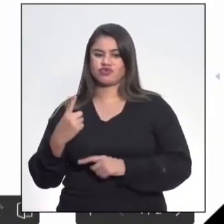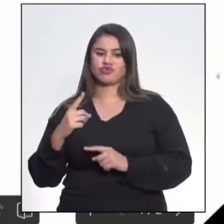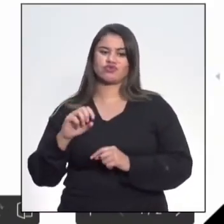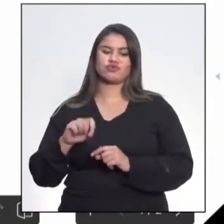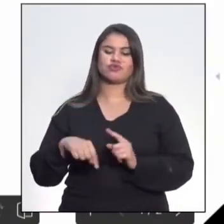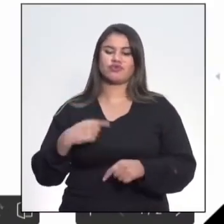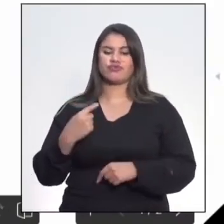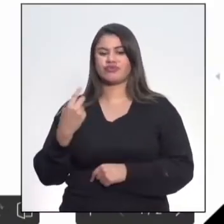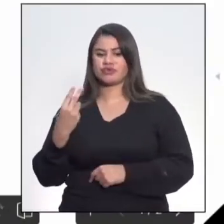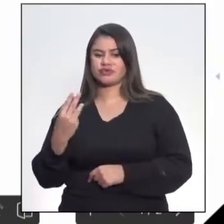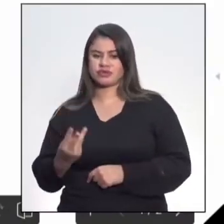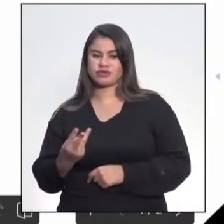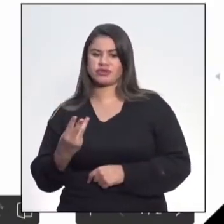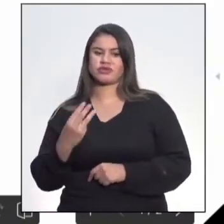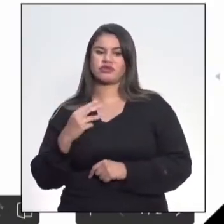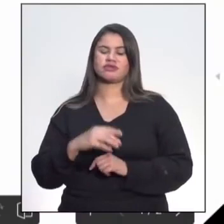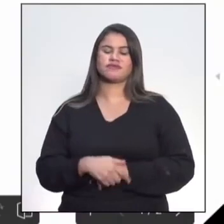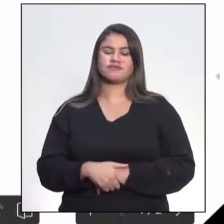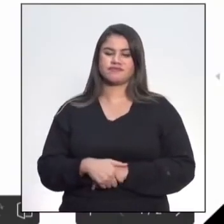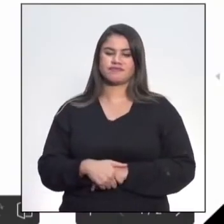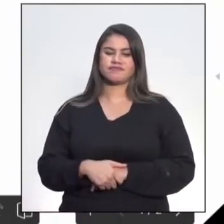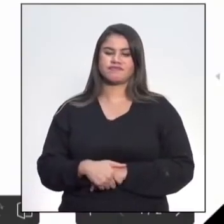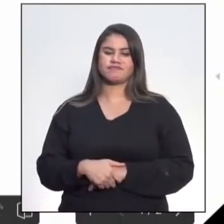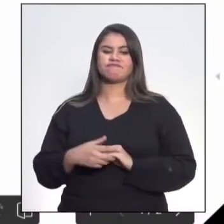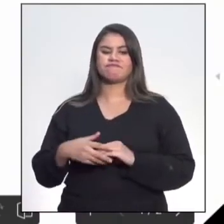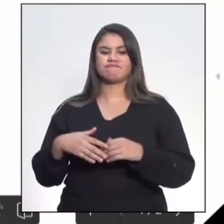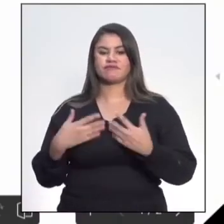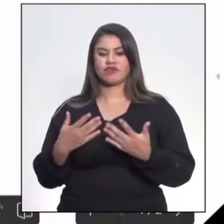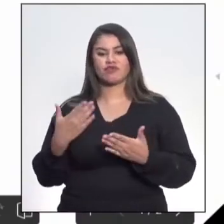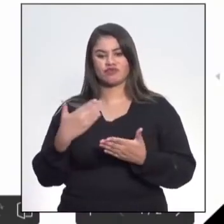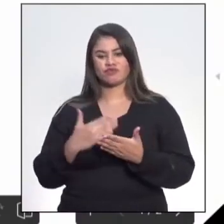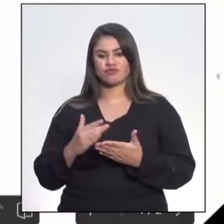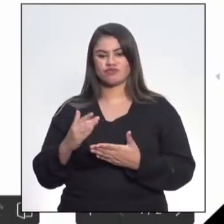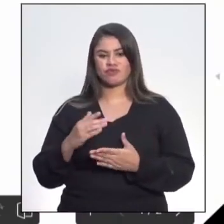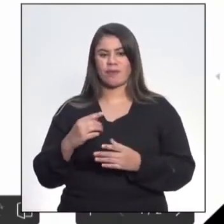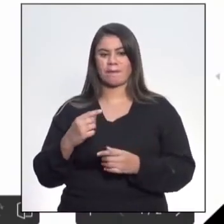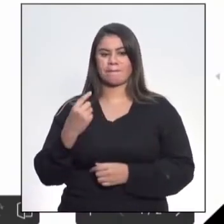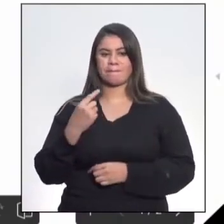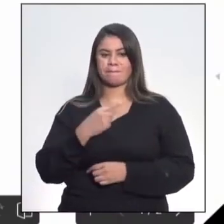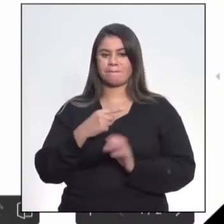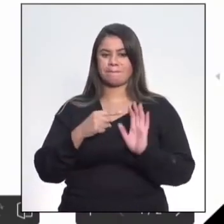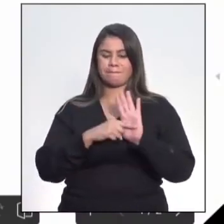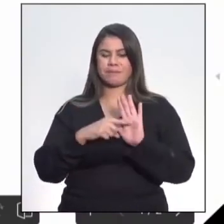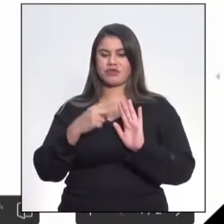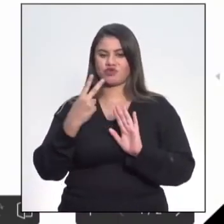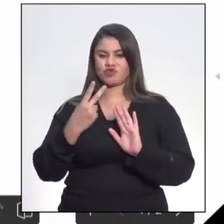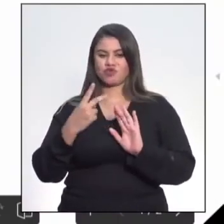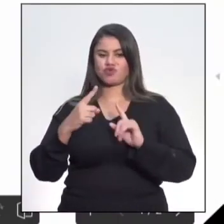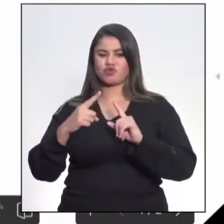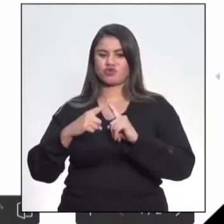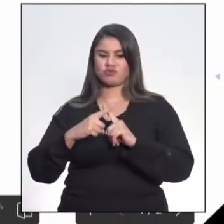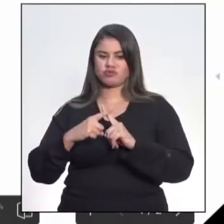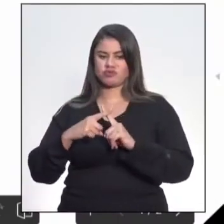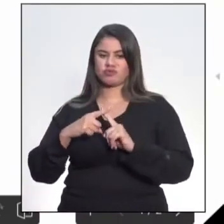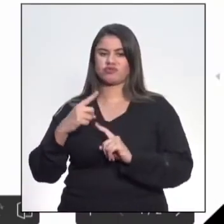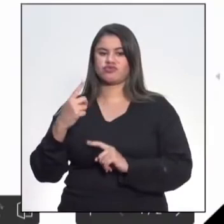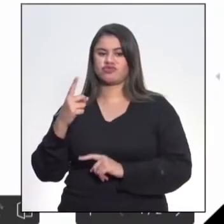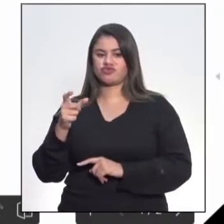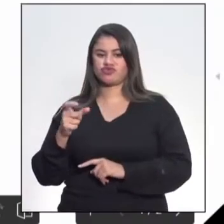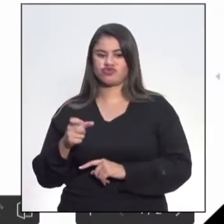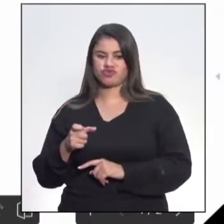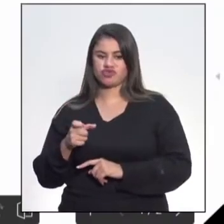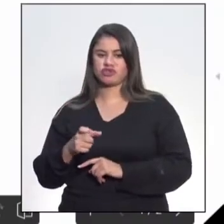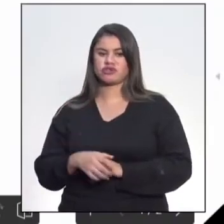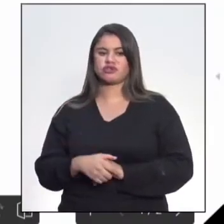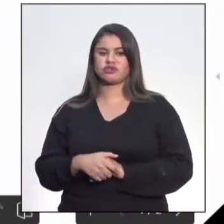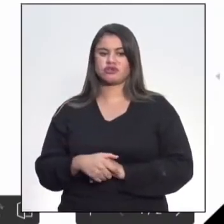número 2 e depois eu vou colocar o número 3. Então, vamos lá. Ó. É menos 2 vezes x mais 3. Então, fica menos